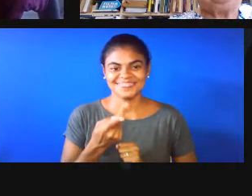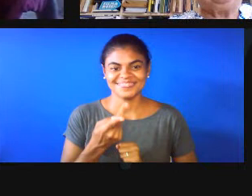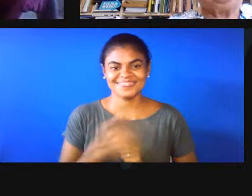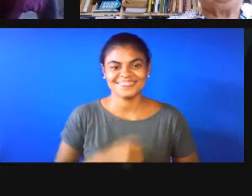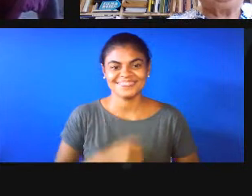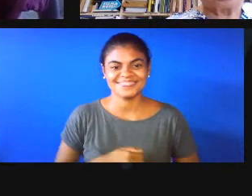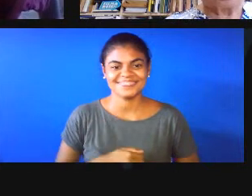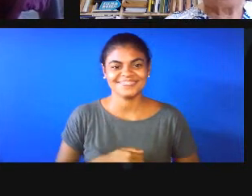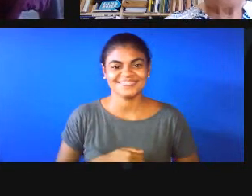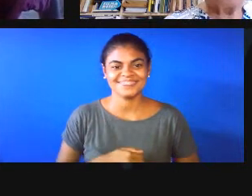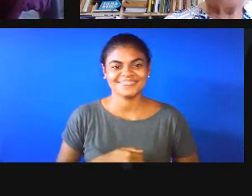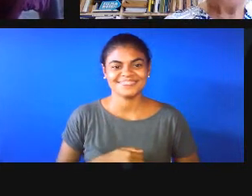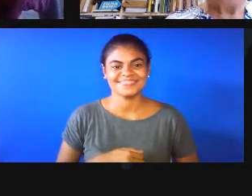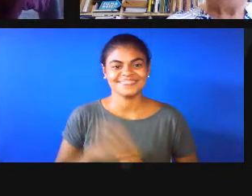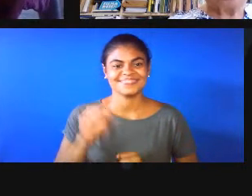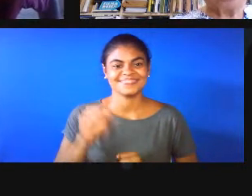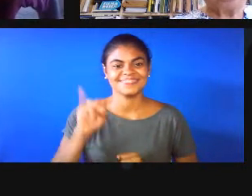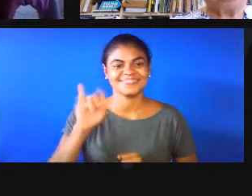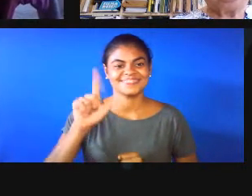Silvio.